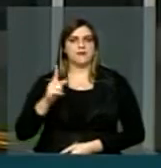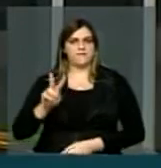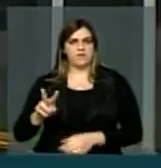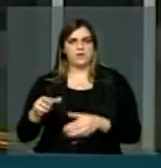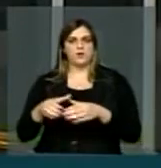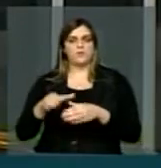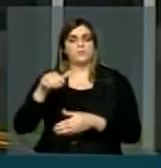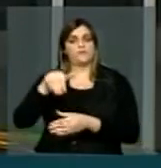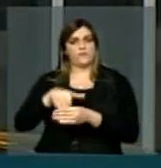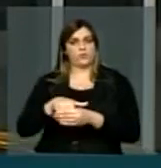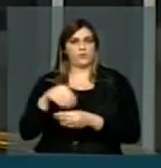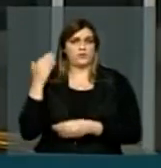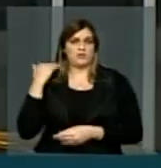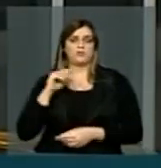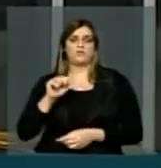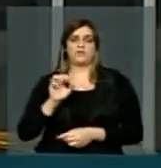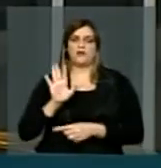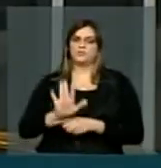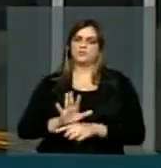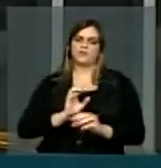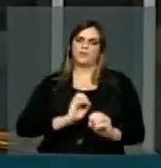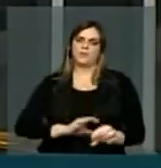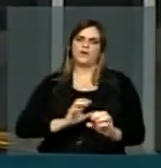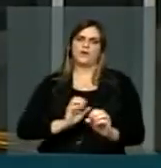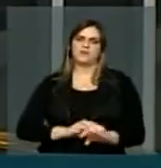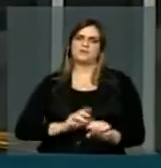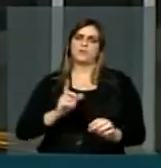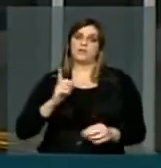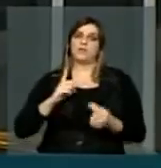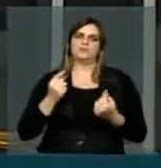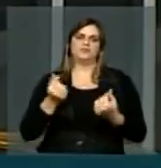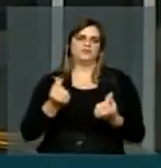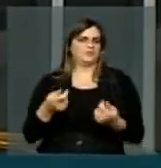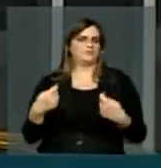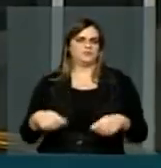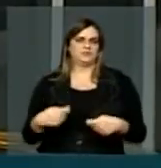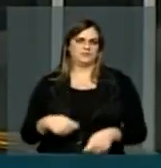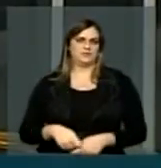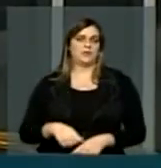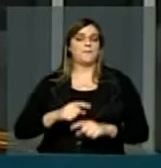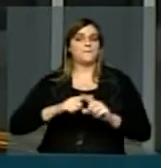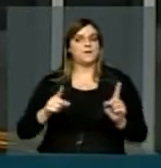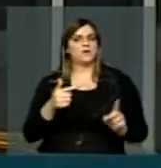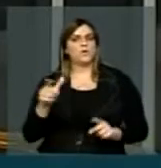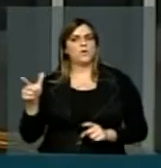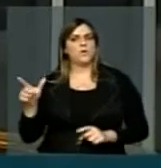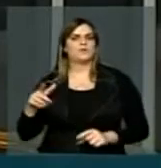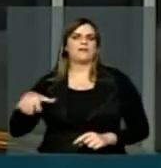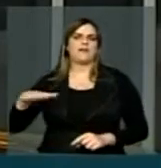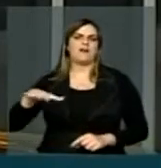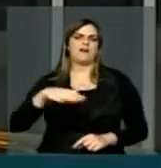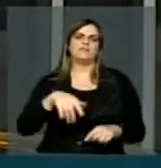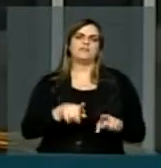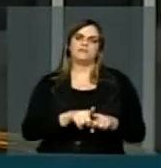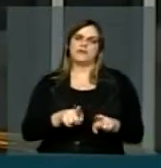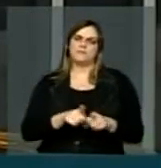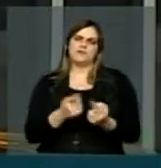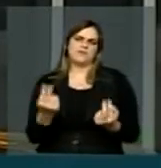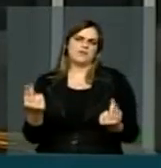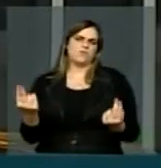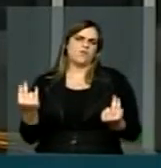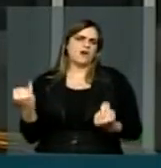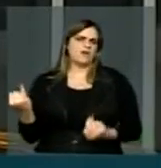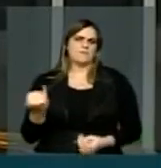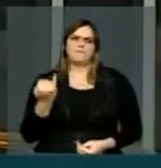Partido Verde votou para que a educação tivesse recursos, mas para que outras pastas